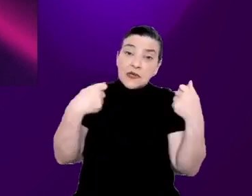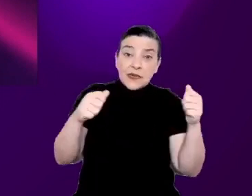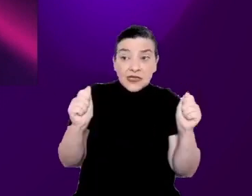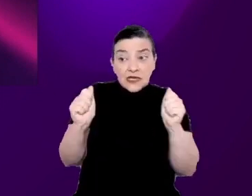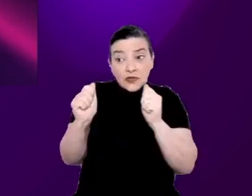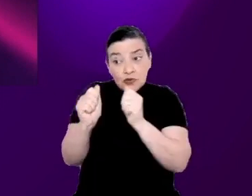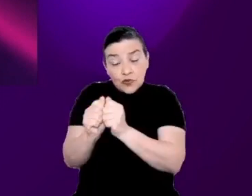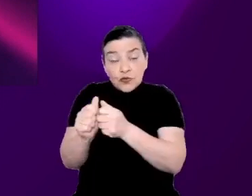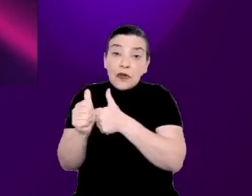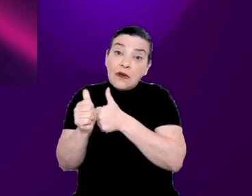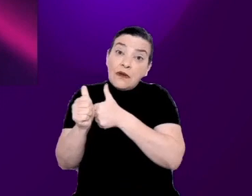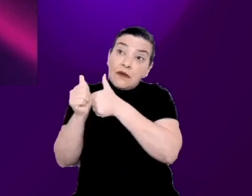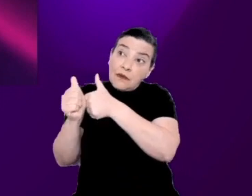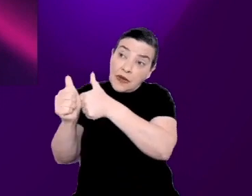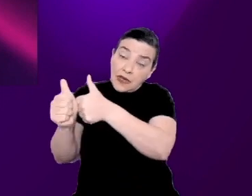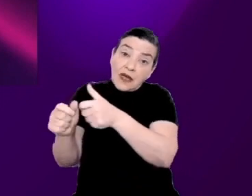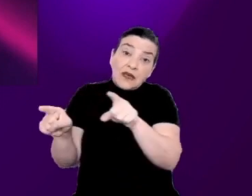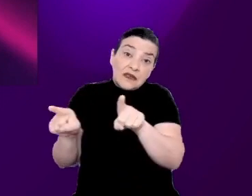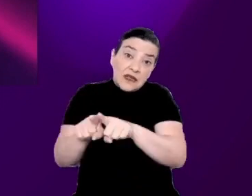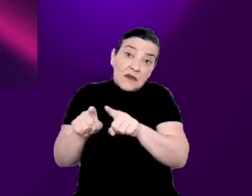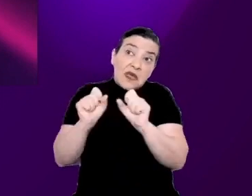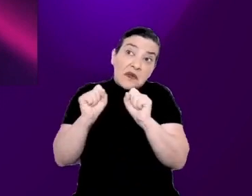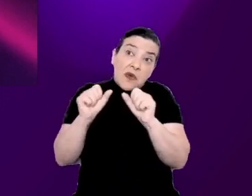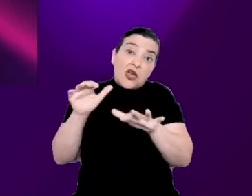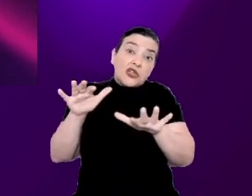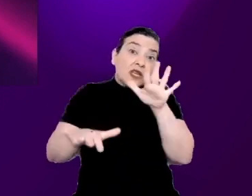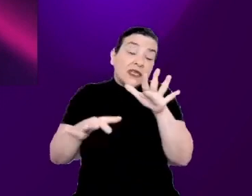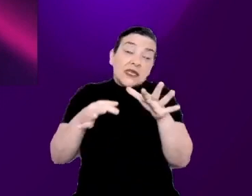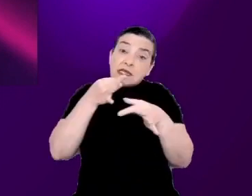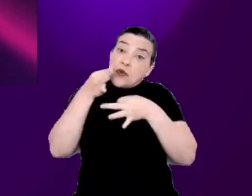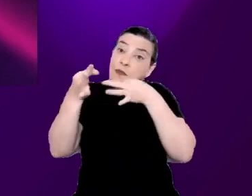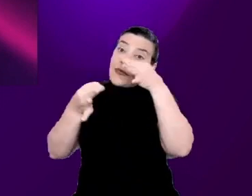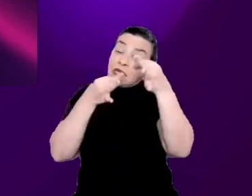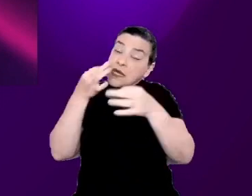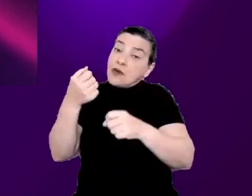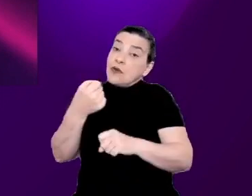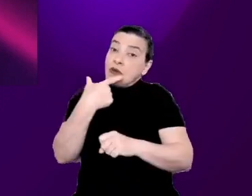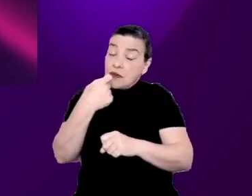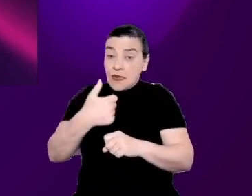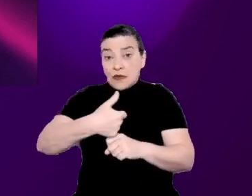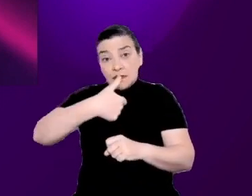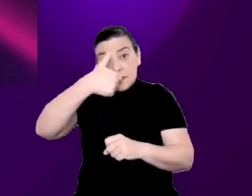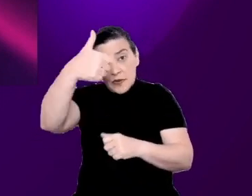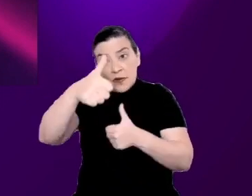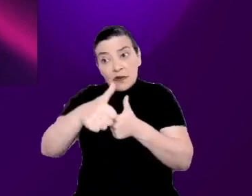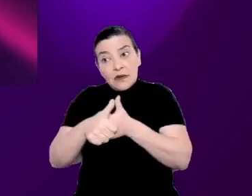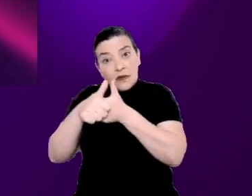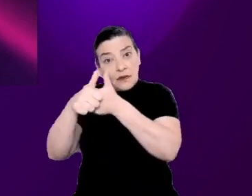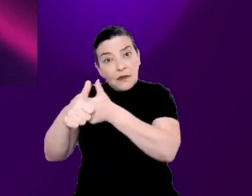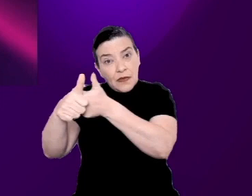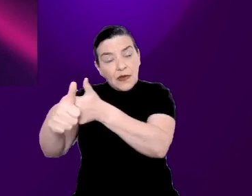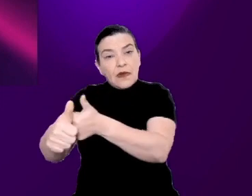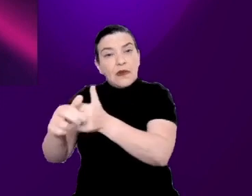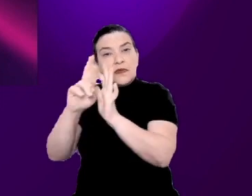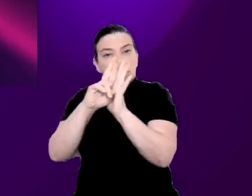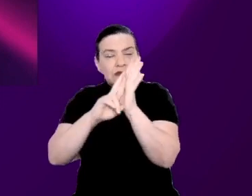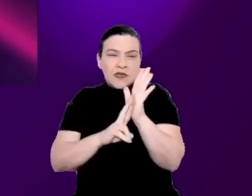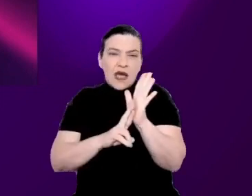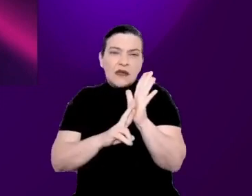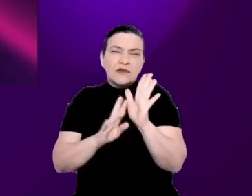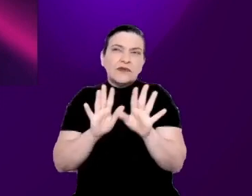propor até uma melhor farmacoterapia, e além disso, monitorar esses resultados, né? Porque não é